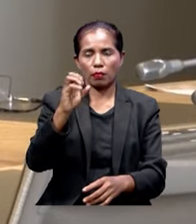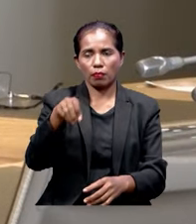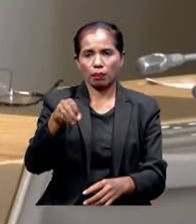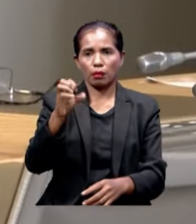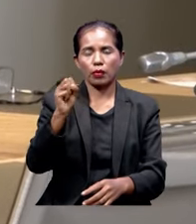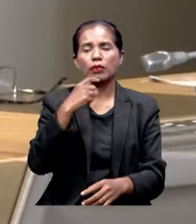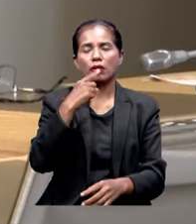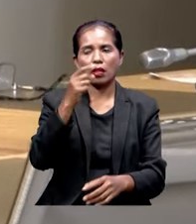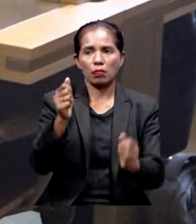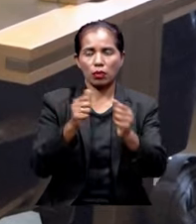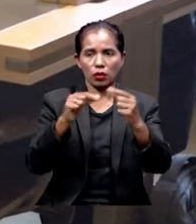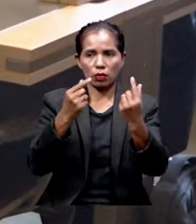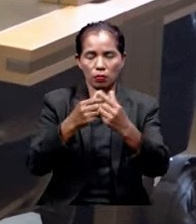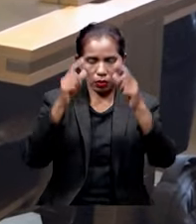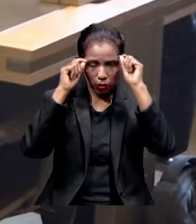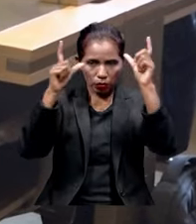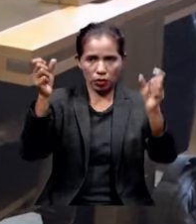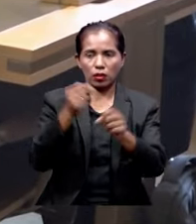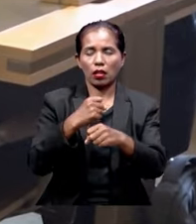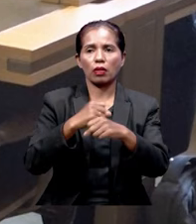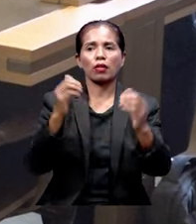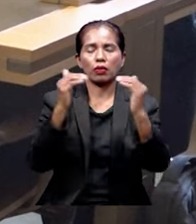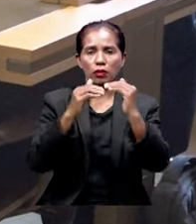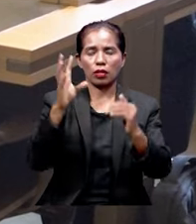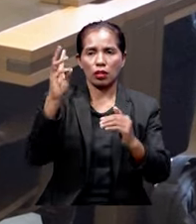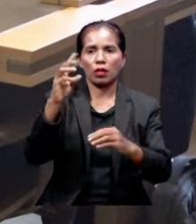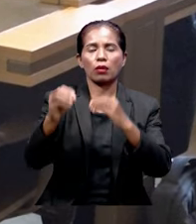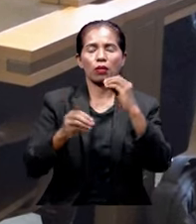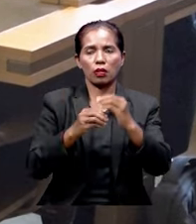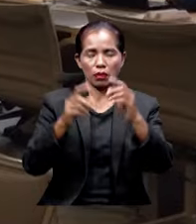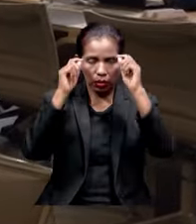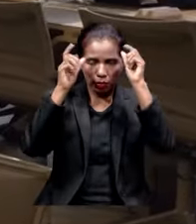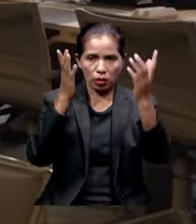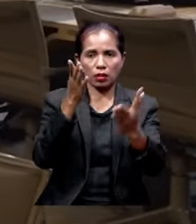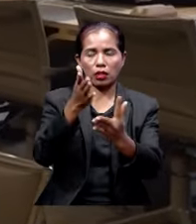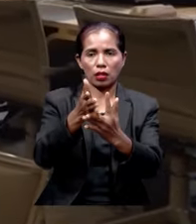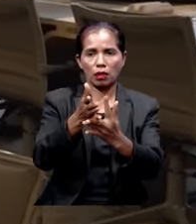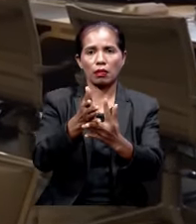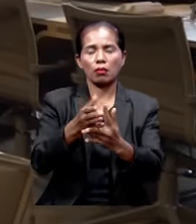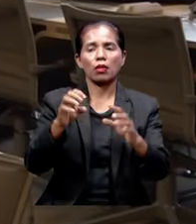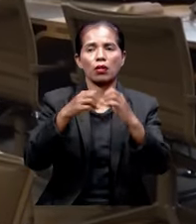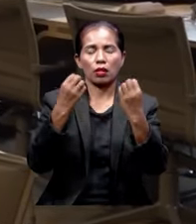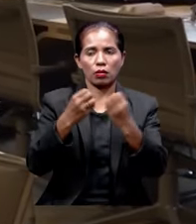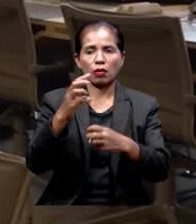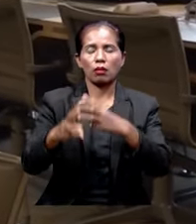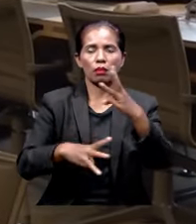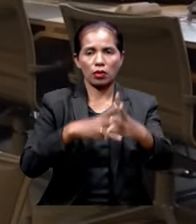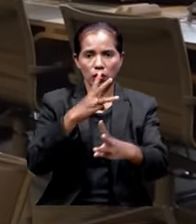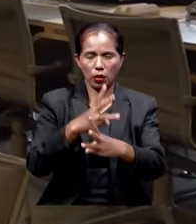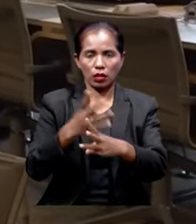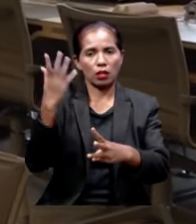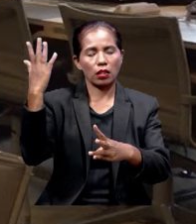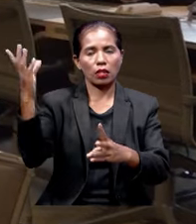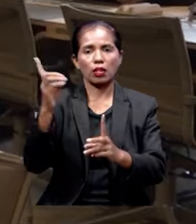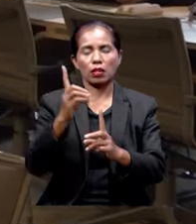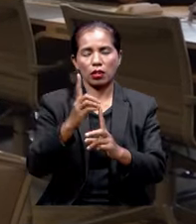com a Delegação Timor-Leste, concluiu na reunião da NEN com a Adesão Timor-Leste NIAN, da Organização Mundial Comércio e a